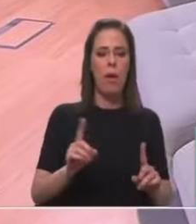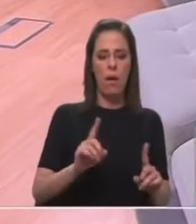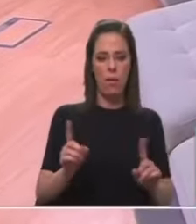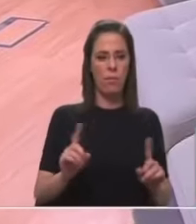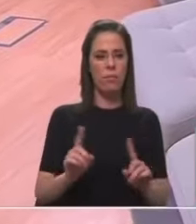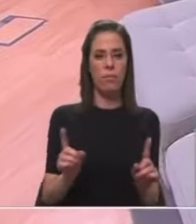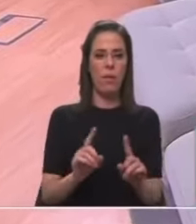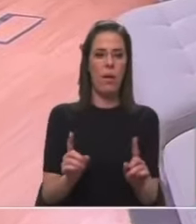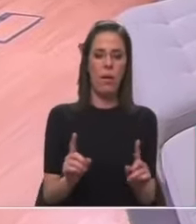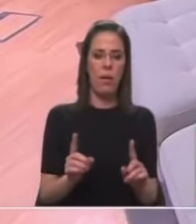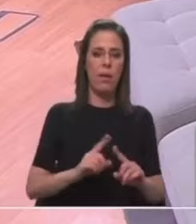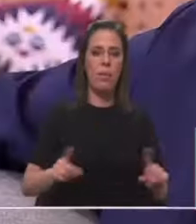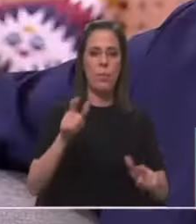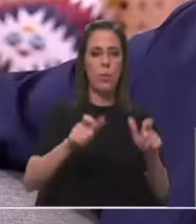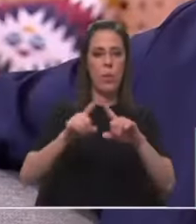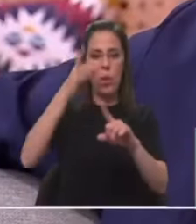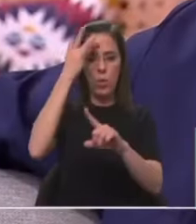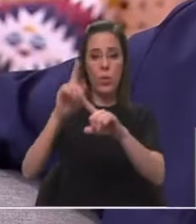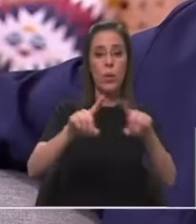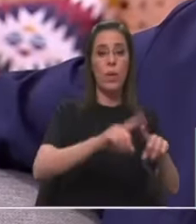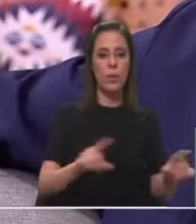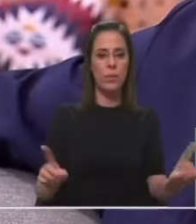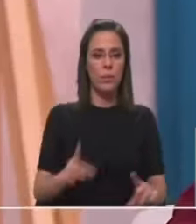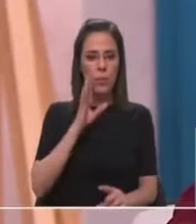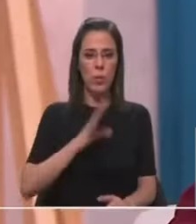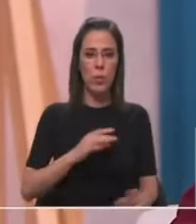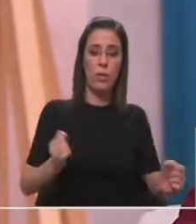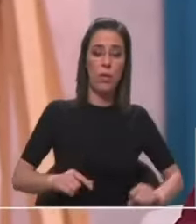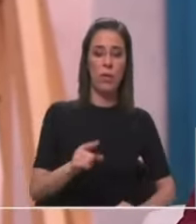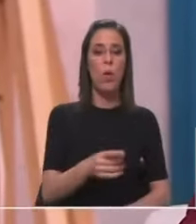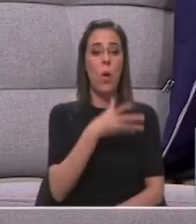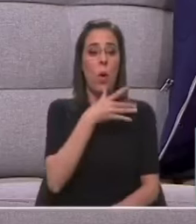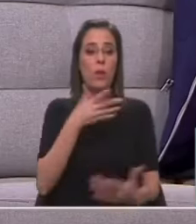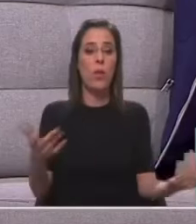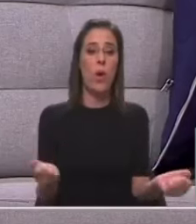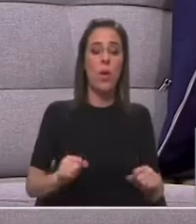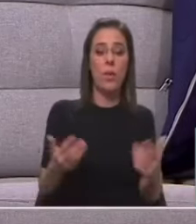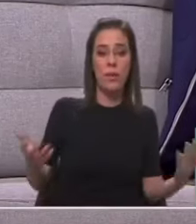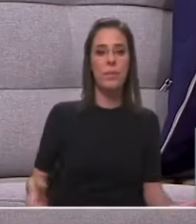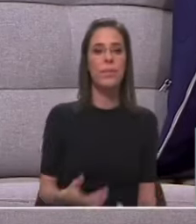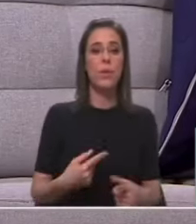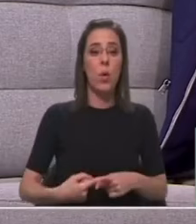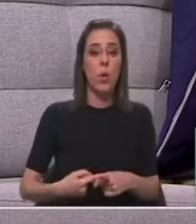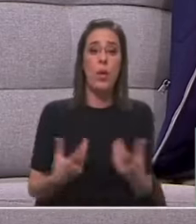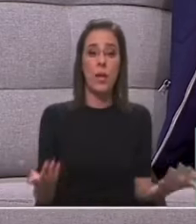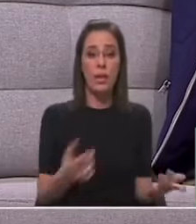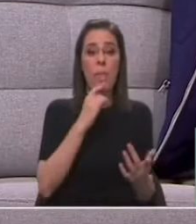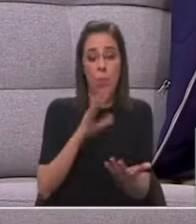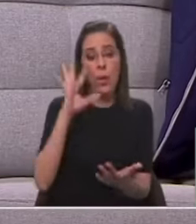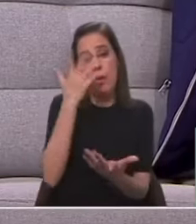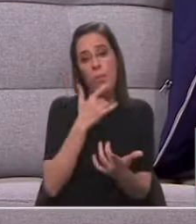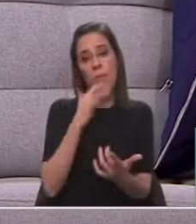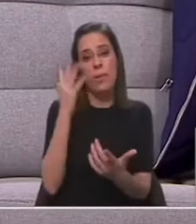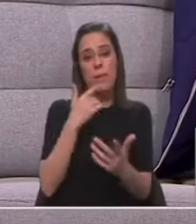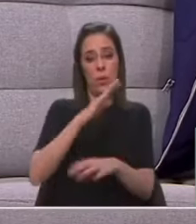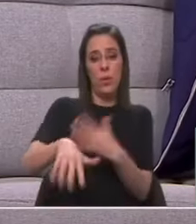opiniões distintas. Sim, sim. Há quem não tenha ficado... O senhor ficou nervoso. Ou desconforto, ou nervoso, ou excitação. Quer dizer, pode acontecer pode tudo, ser, não é? Pode ser